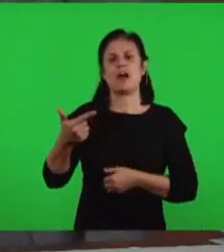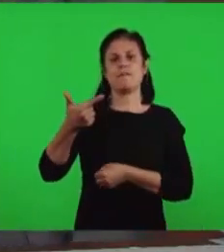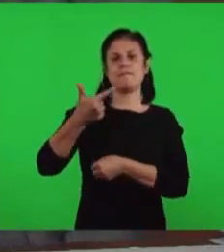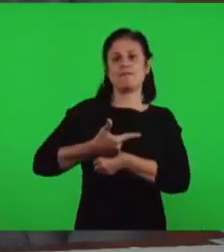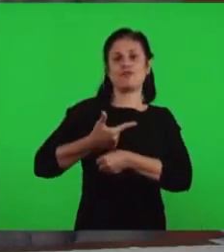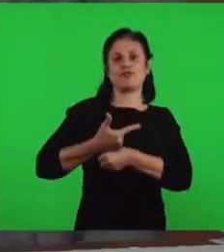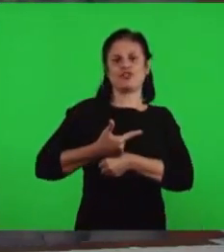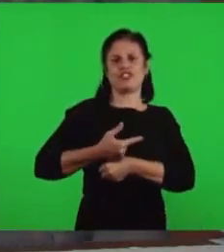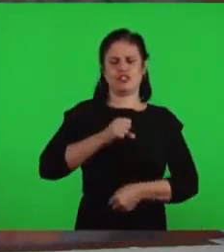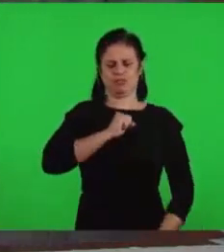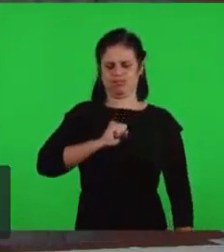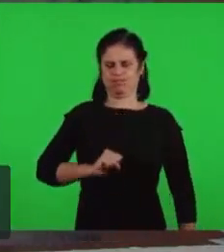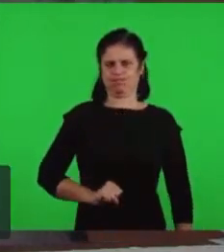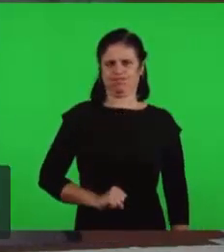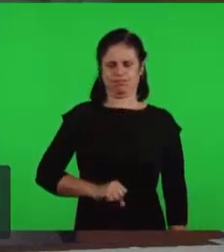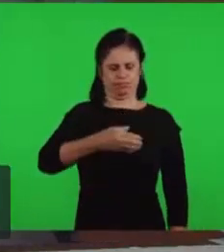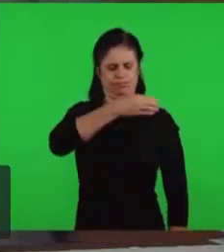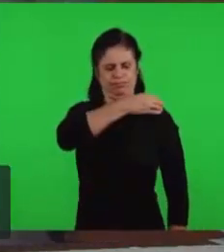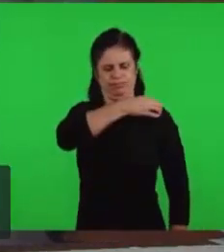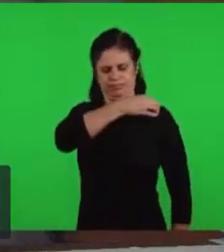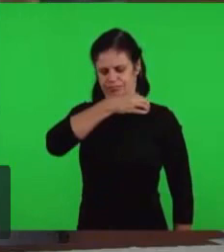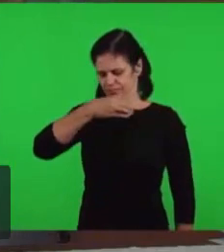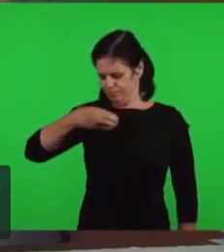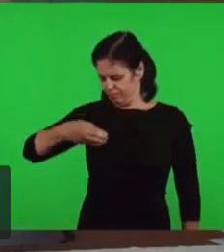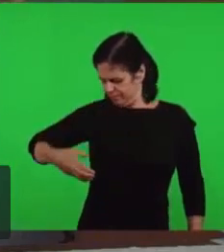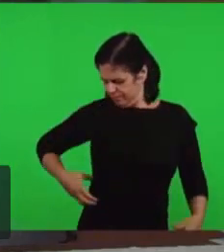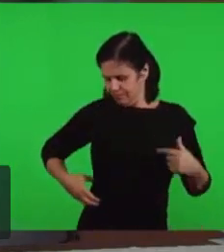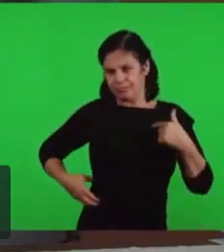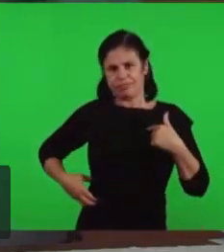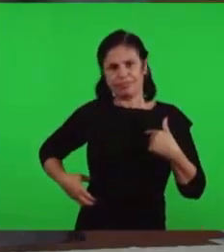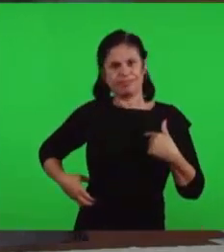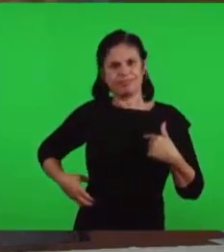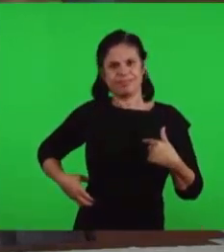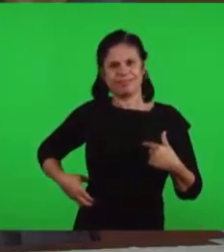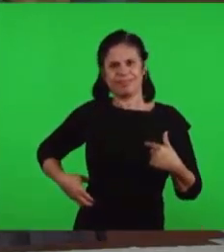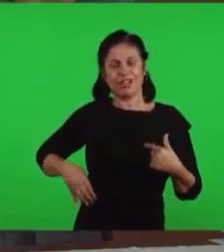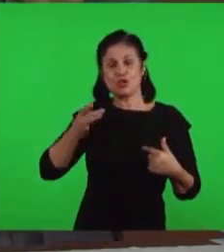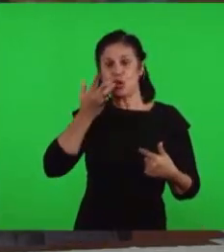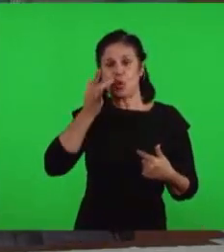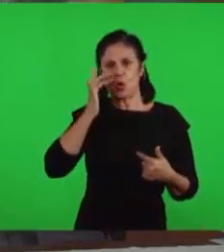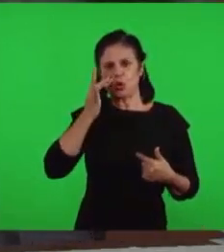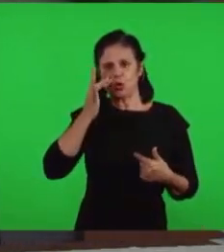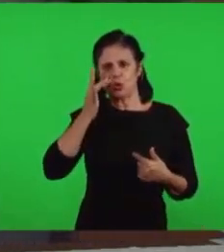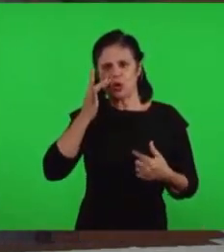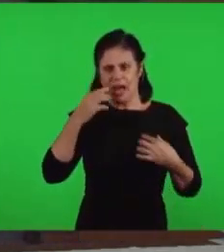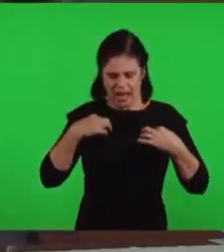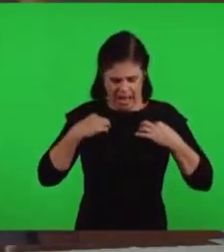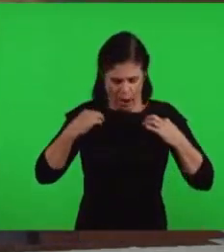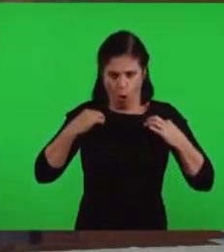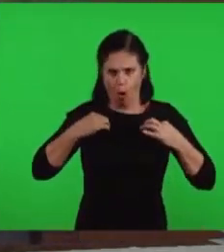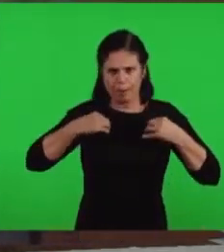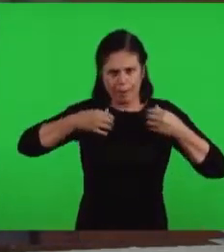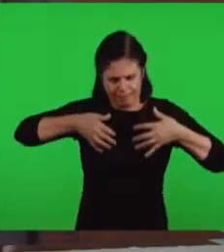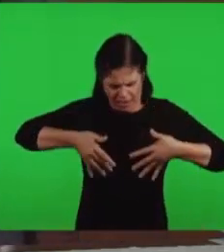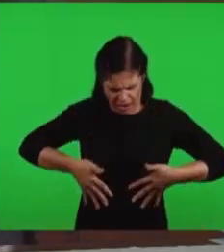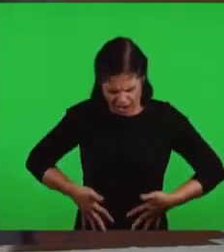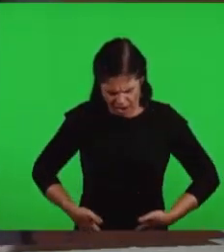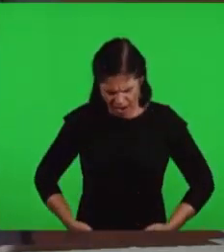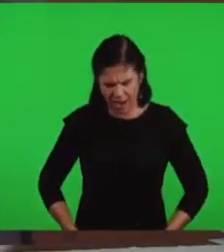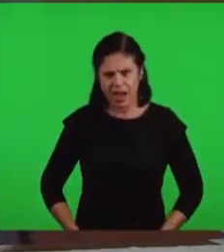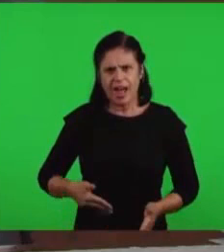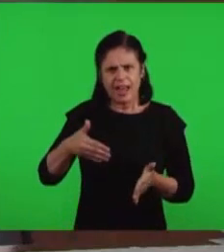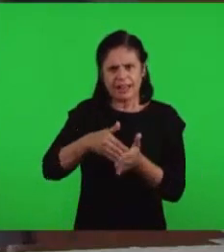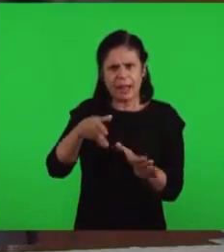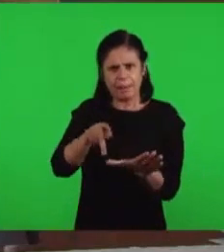o cingido pelos peitos ele só coloca isso as duas coisas que estavam destaques é a roupa dele